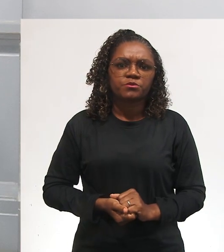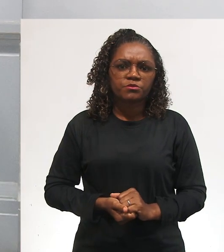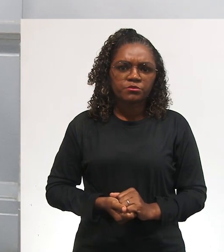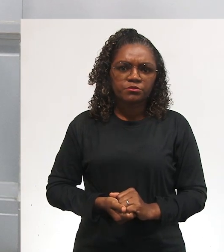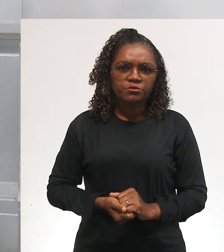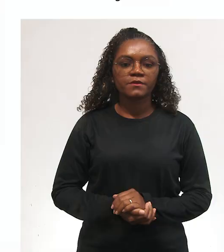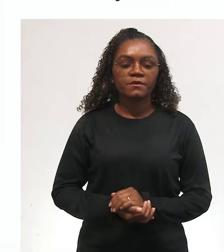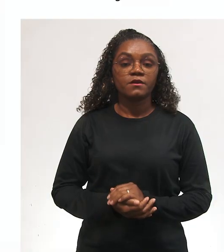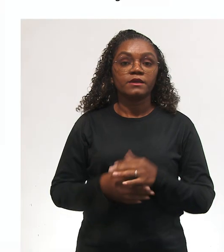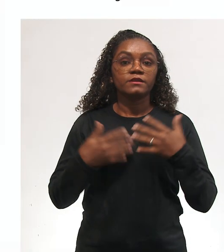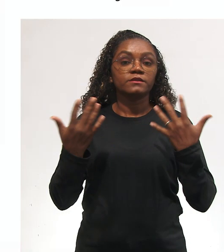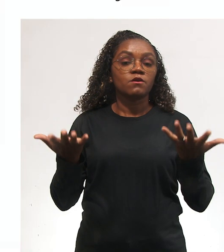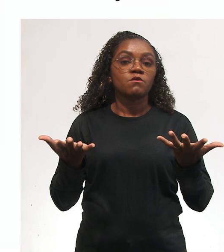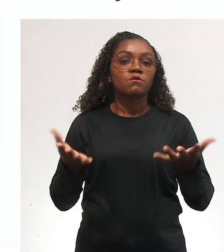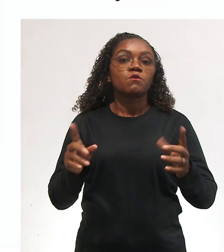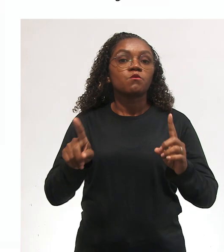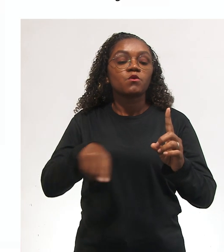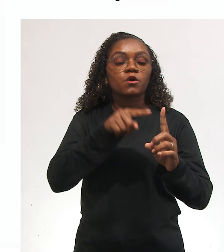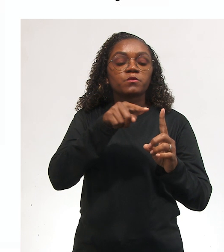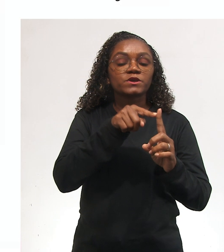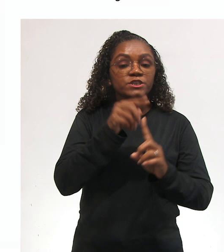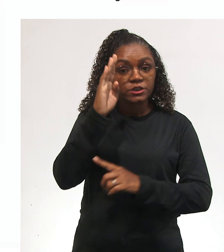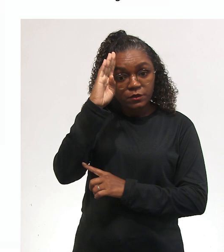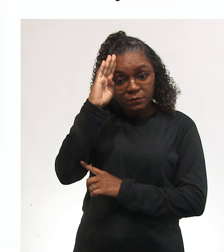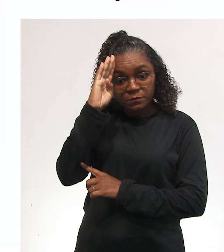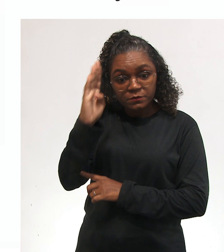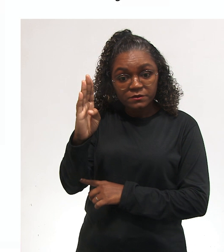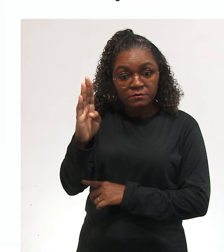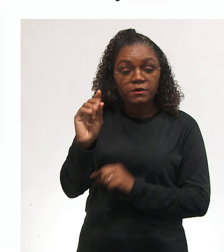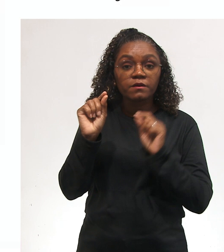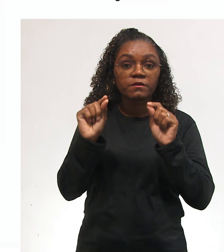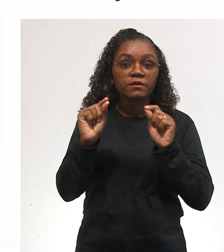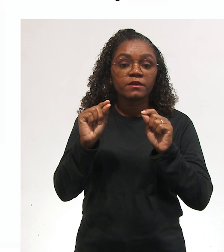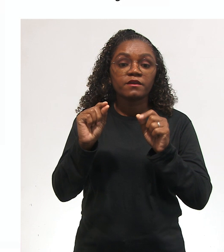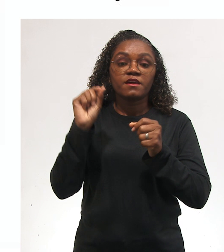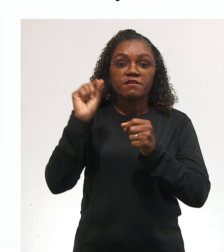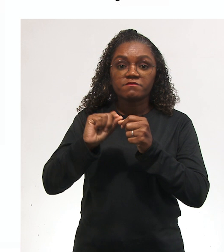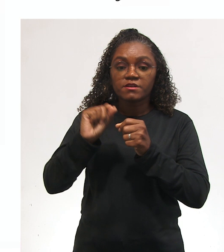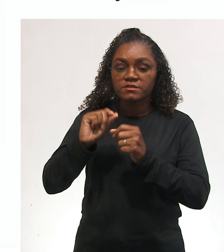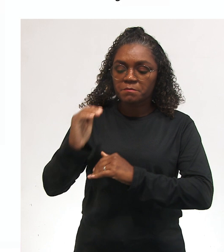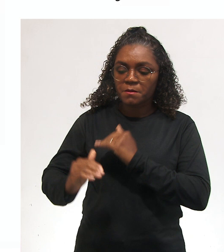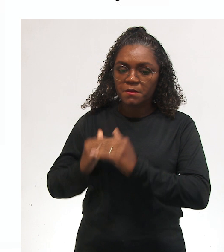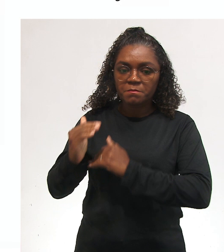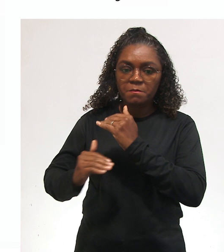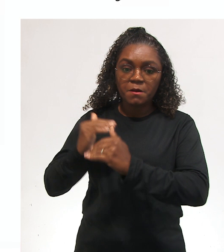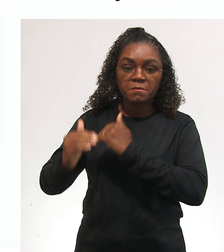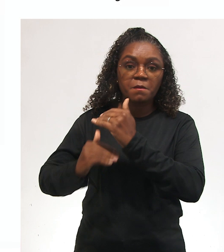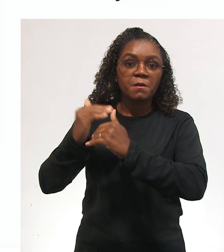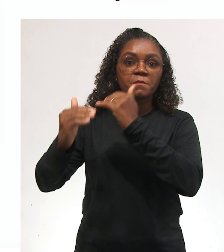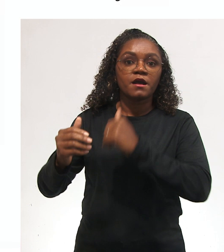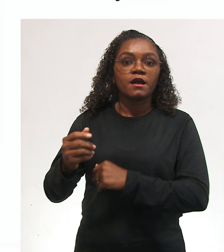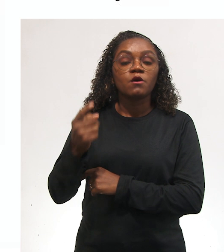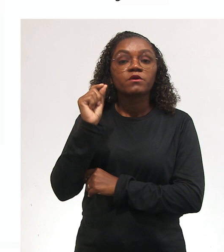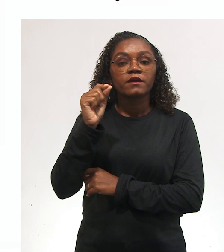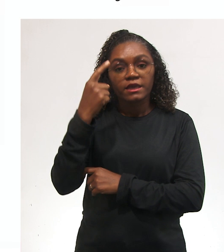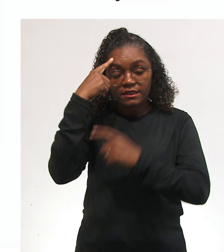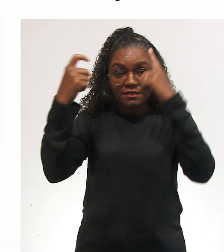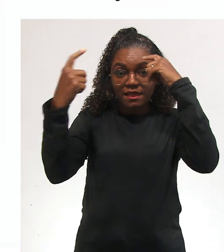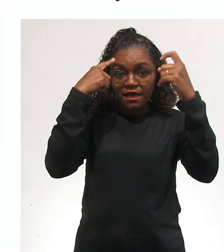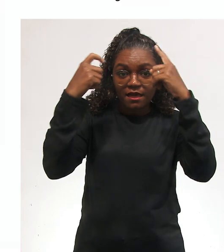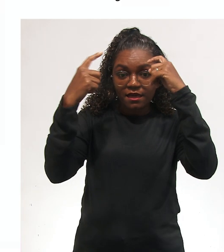certo? O objetivo principal do brainstorming é produzir o maior número de